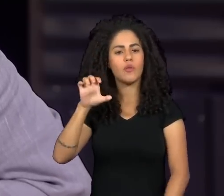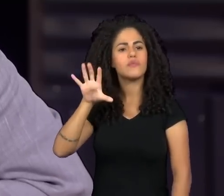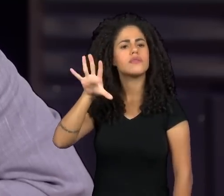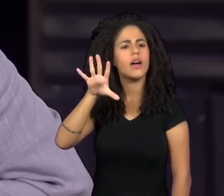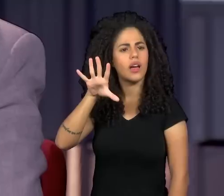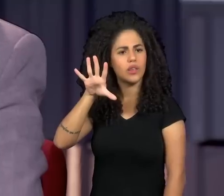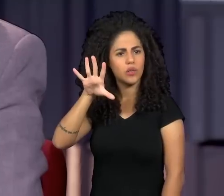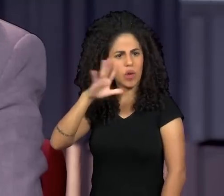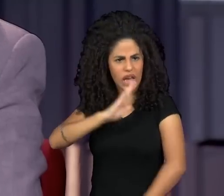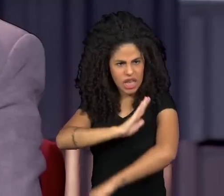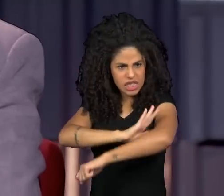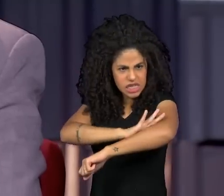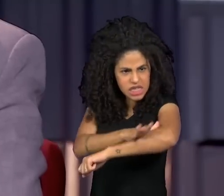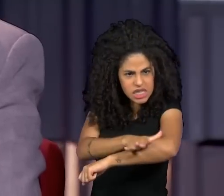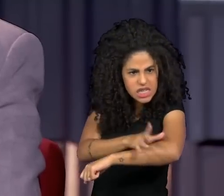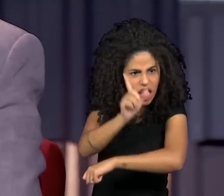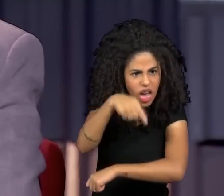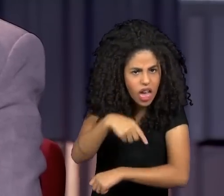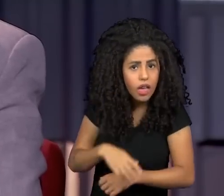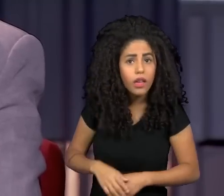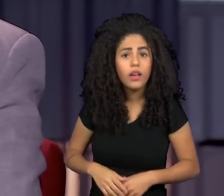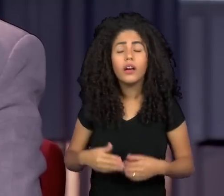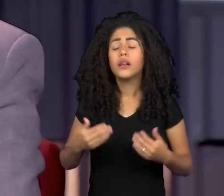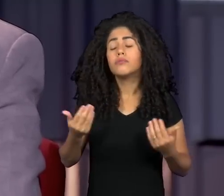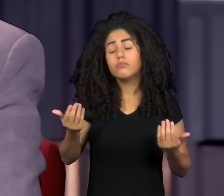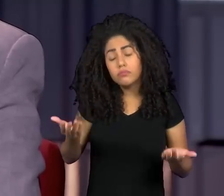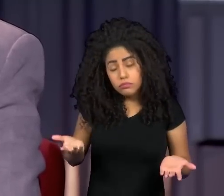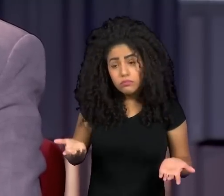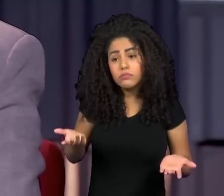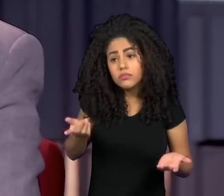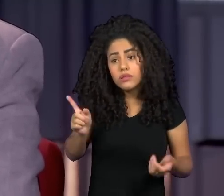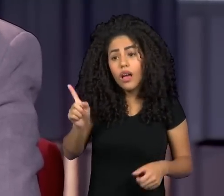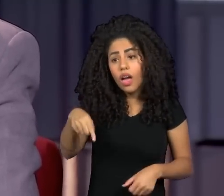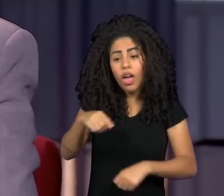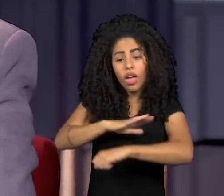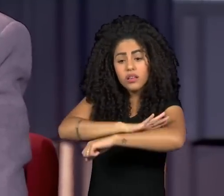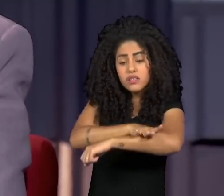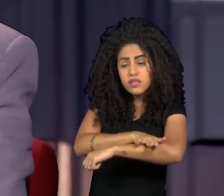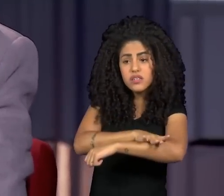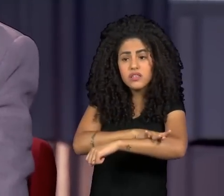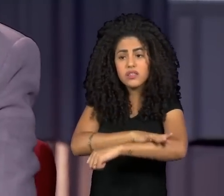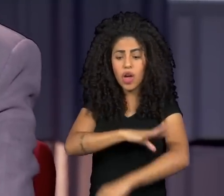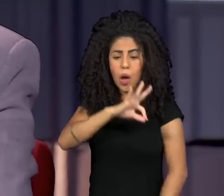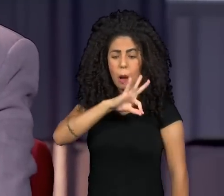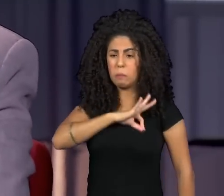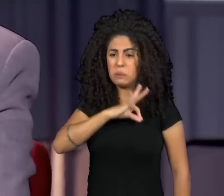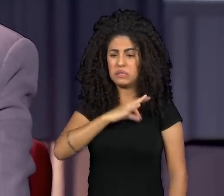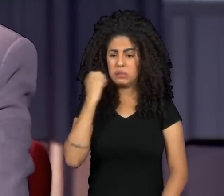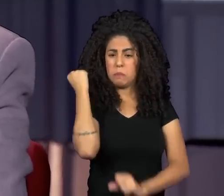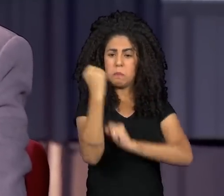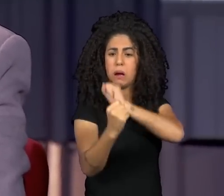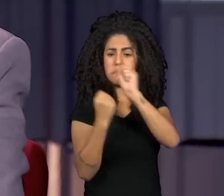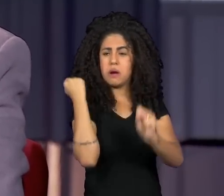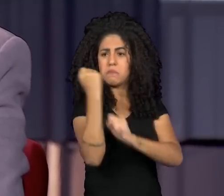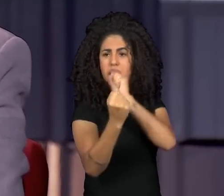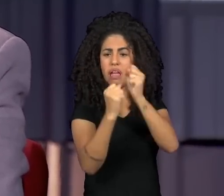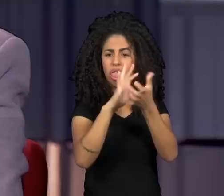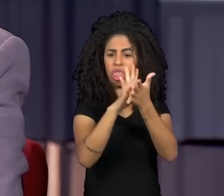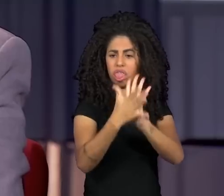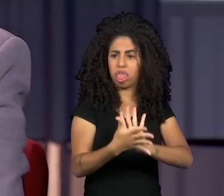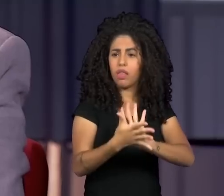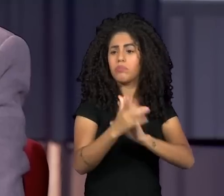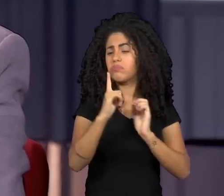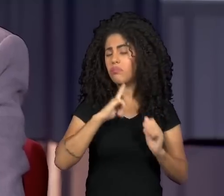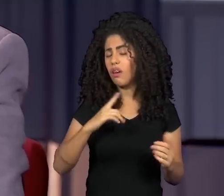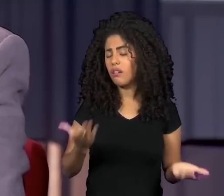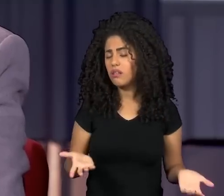racista? Rapaz, inclusive a Polícia Militar da Bahia é uma das que mais matam, né, no Brasil. Então, tem muita coisa para se fazer sistemicamente